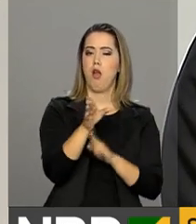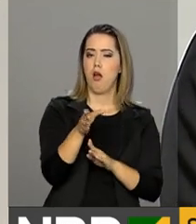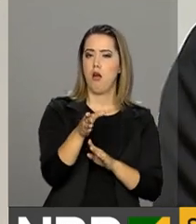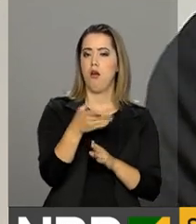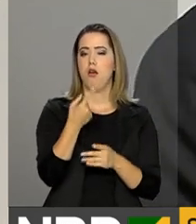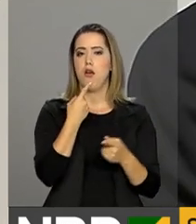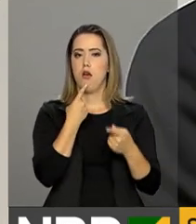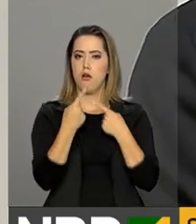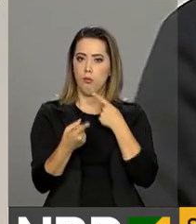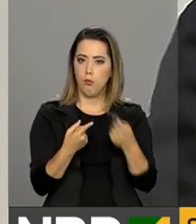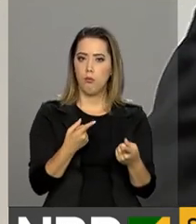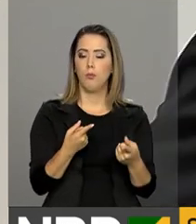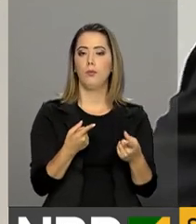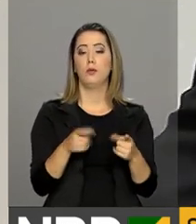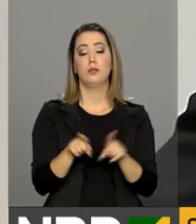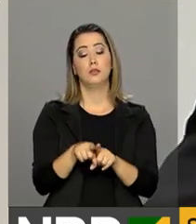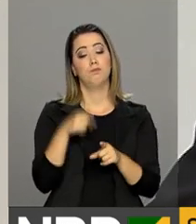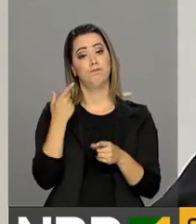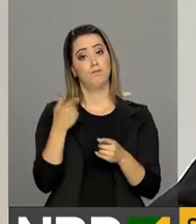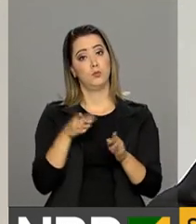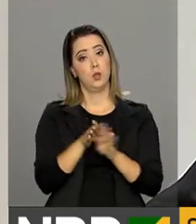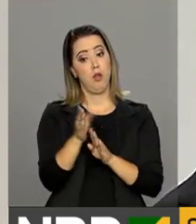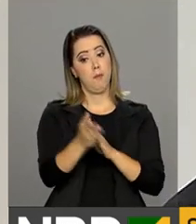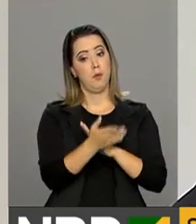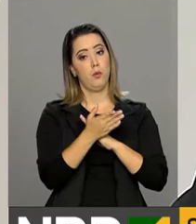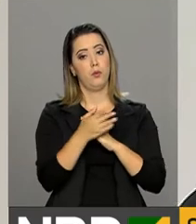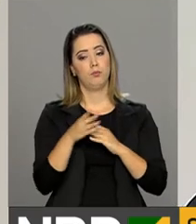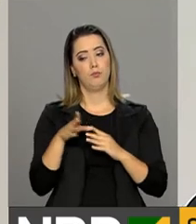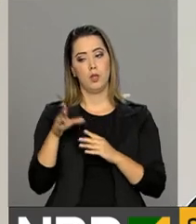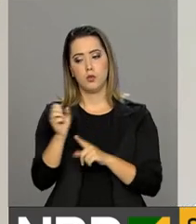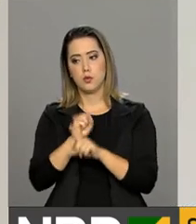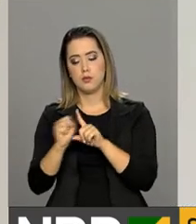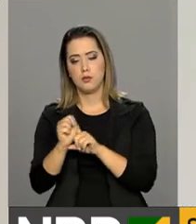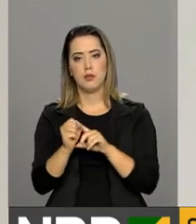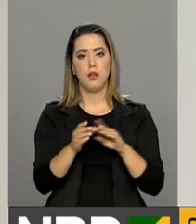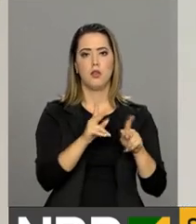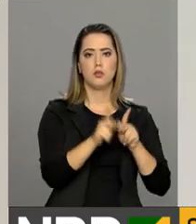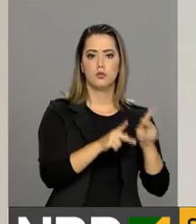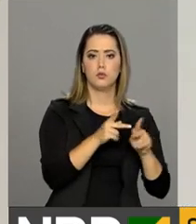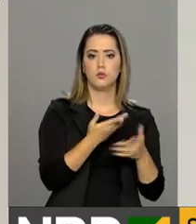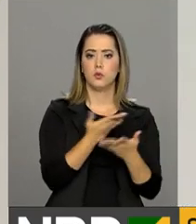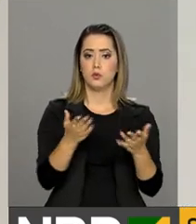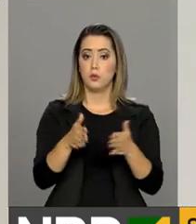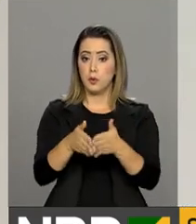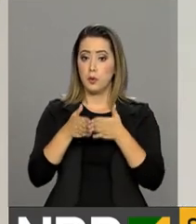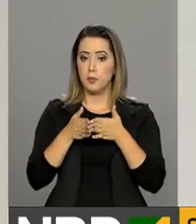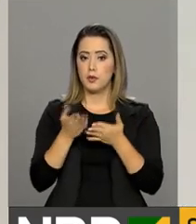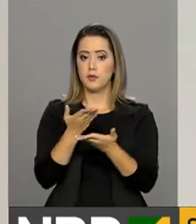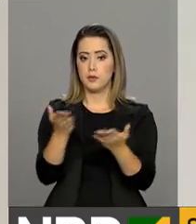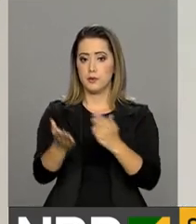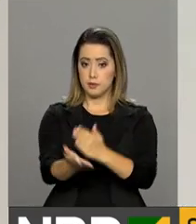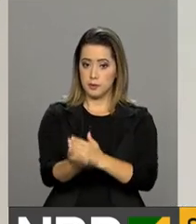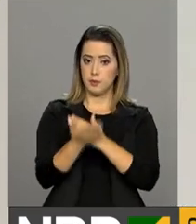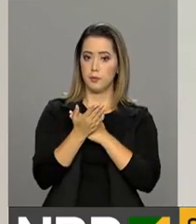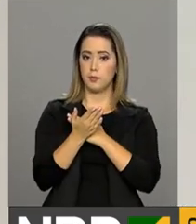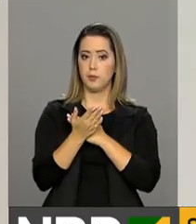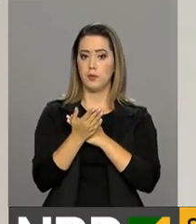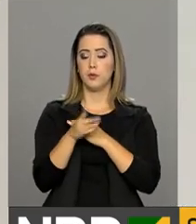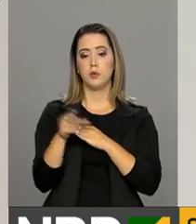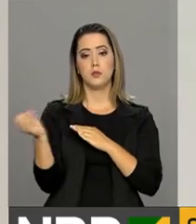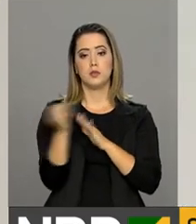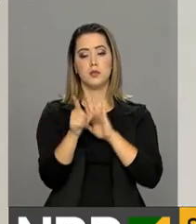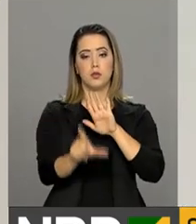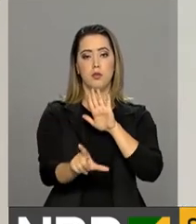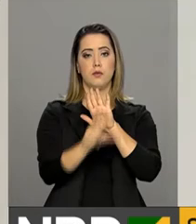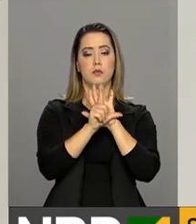naturalmente e com os seus eventuais apoios do peço aqui é apoio às senhoras e os senhores para as reformas